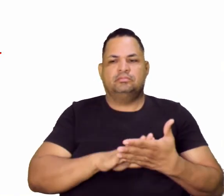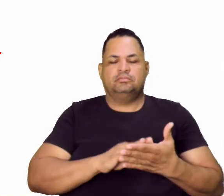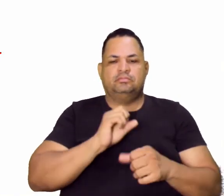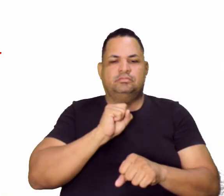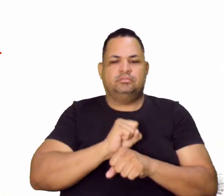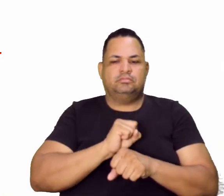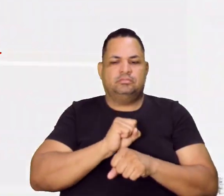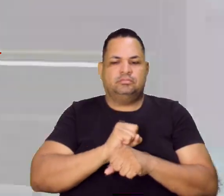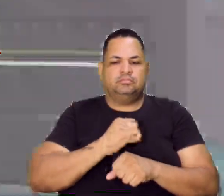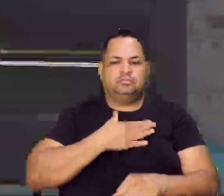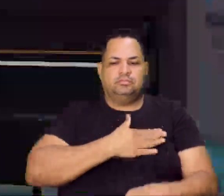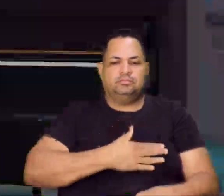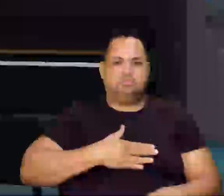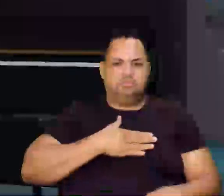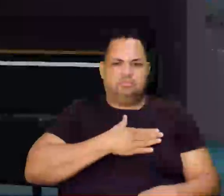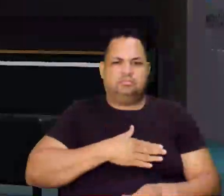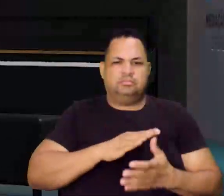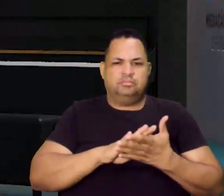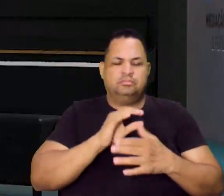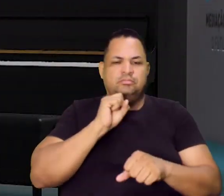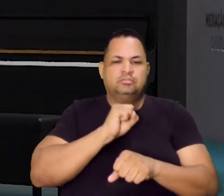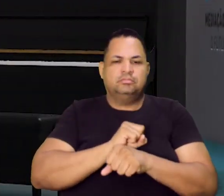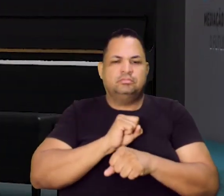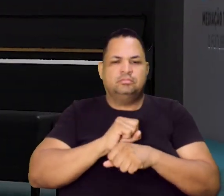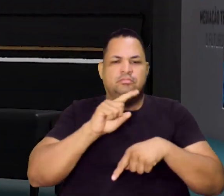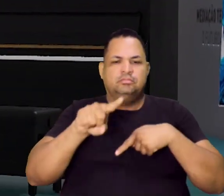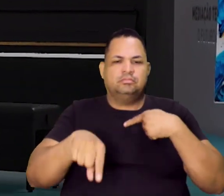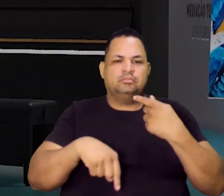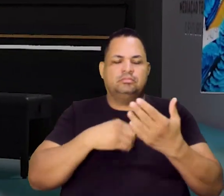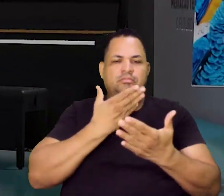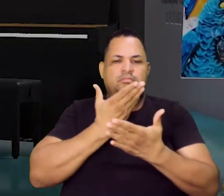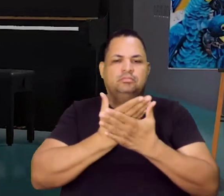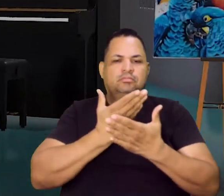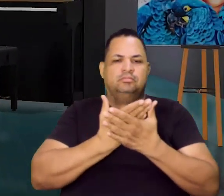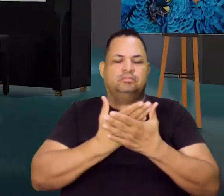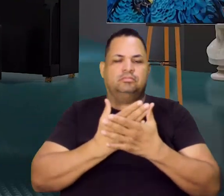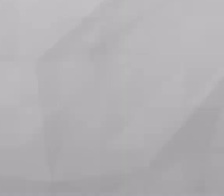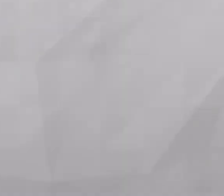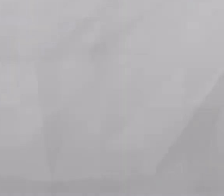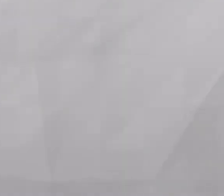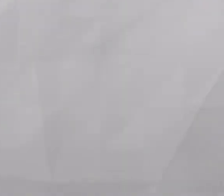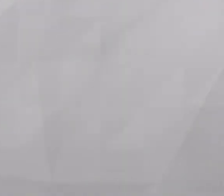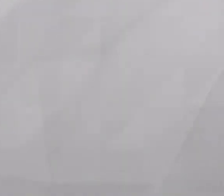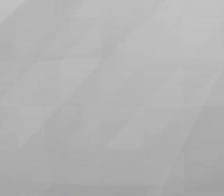Espero que vocês tenham gostado. Eu aguardo vocês nas próximas aulas. Até lá!